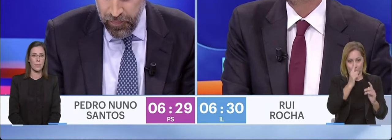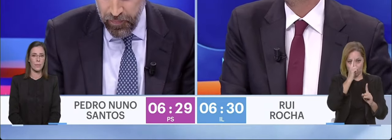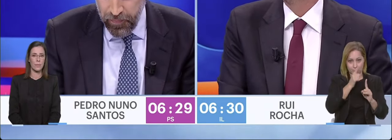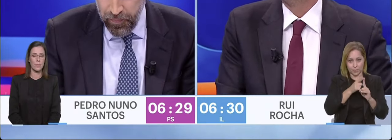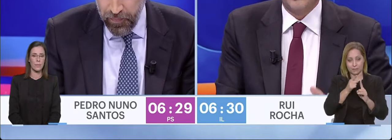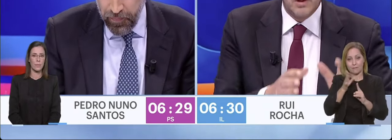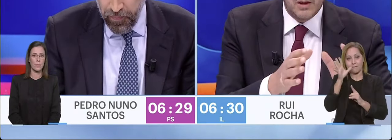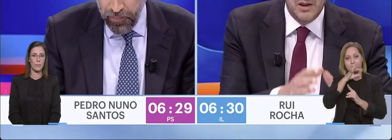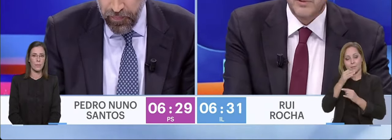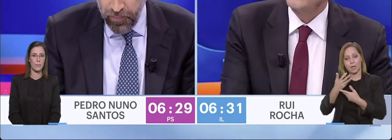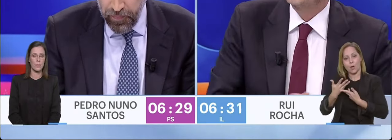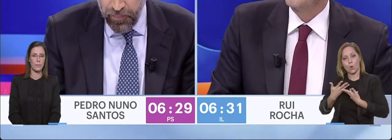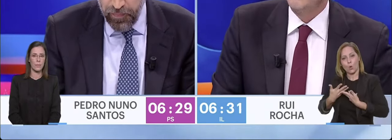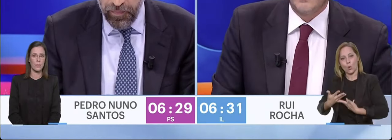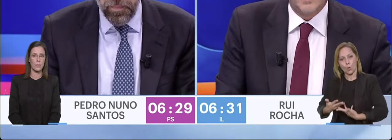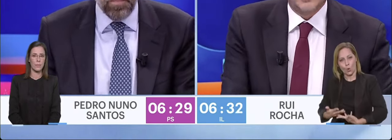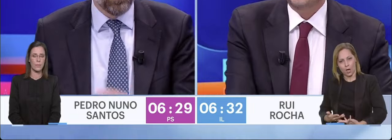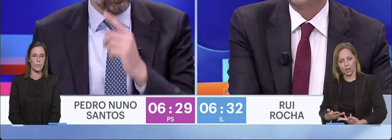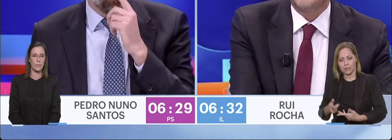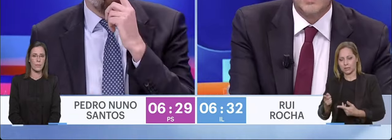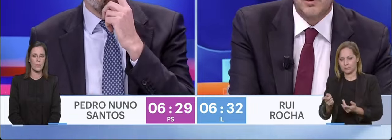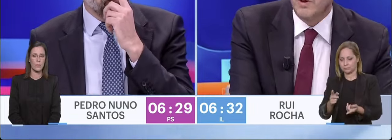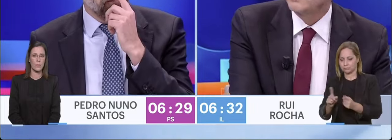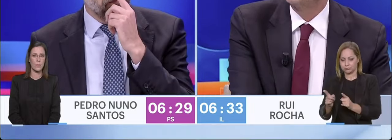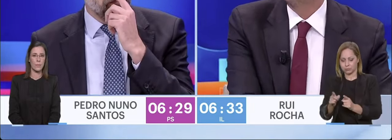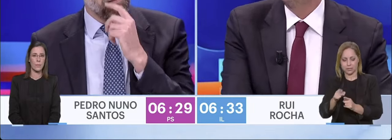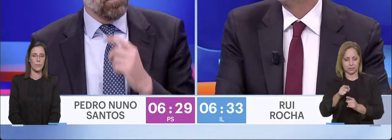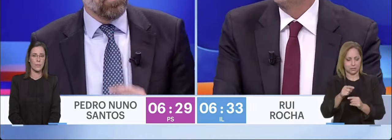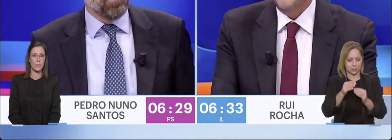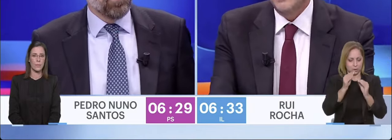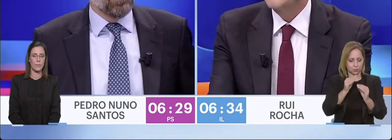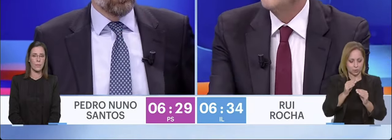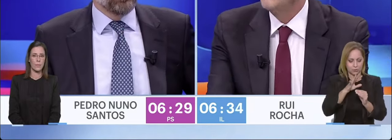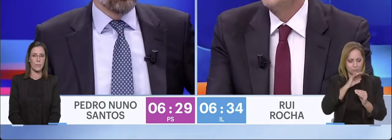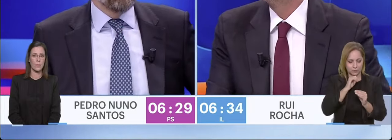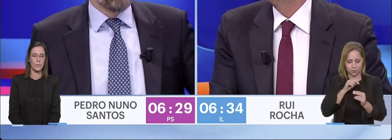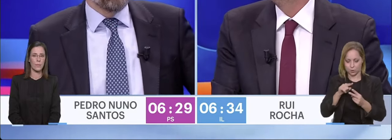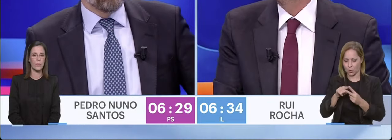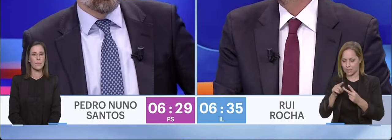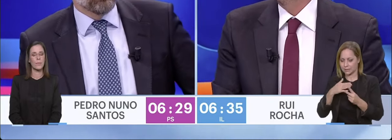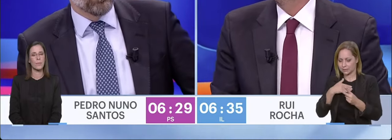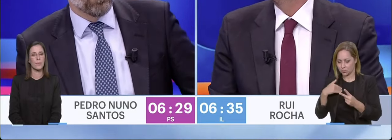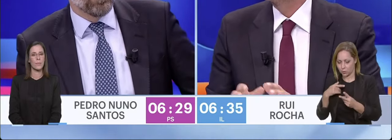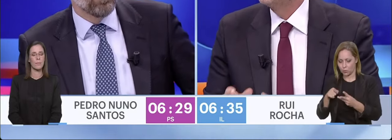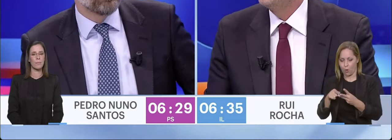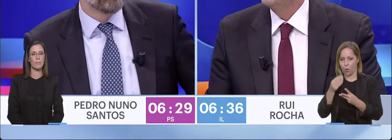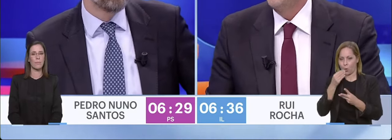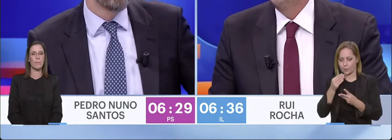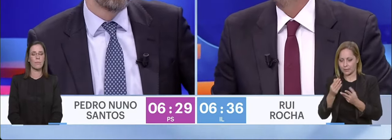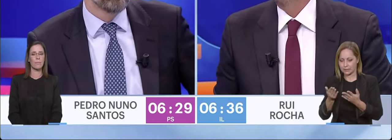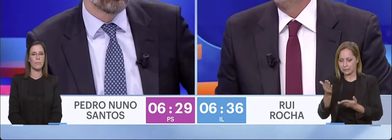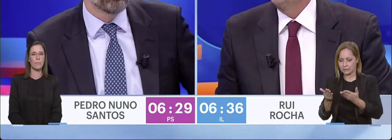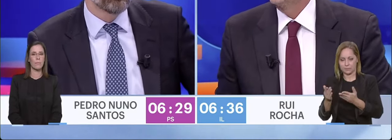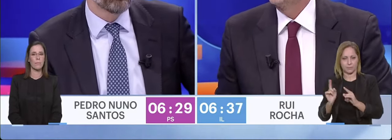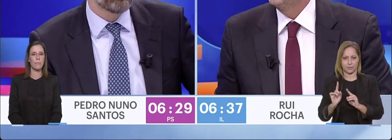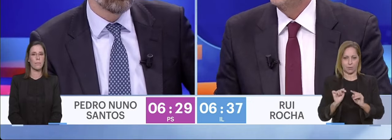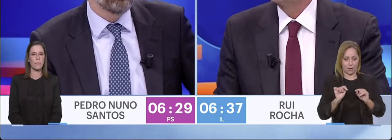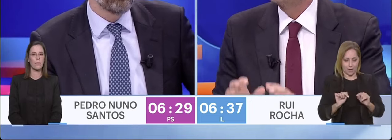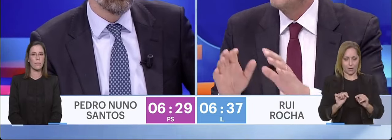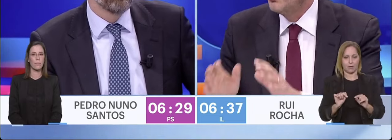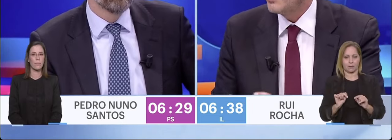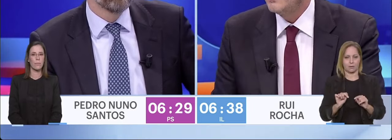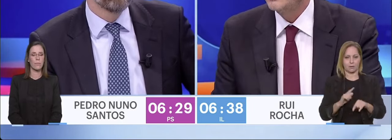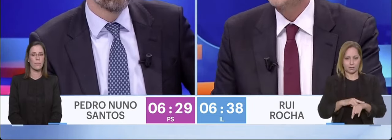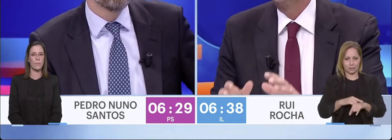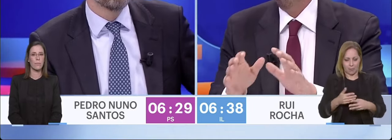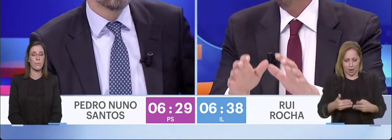as famílias e não terem que escolher se cortam na educação dos filhos na saúde ou na alimentação chegou o momento de o fazer e